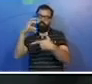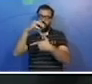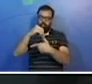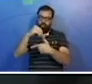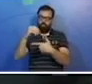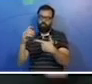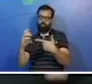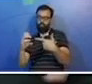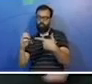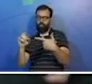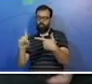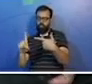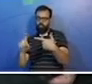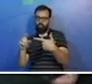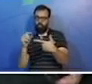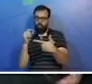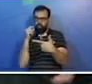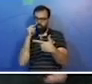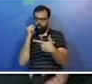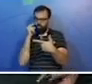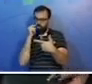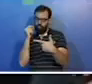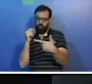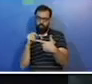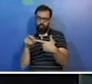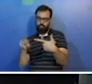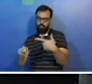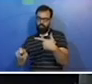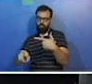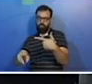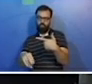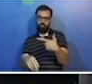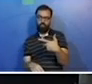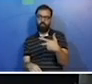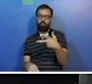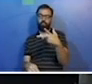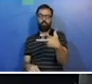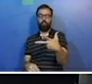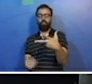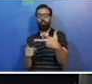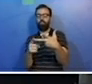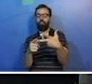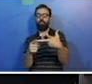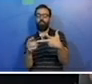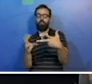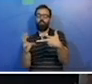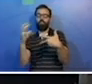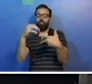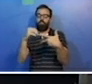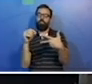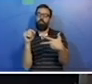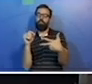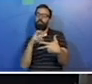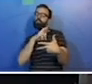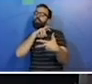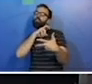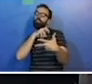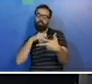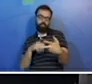consumidor primário? O rato? Quem que é o consumidor secundário? A